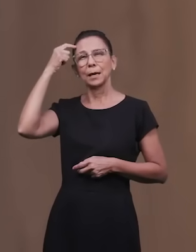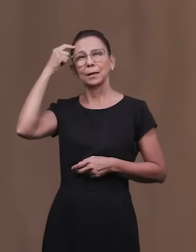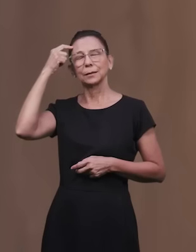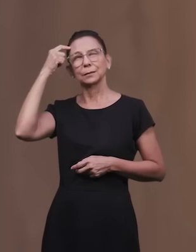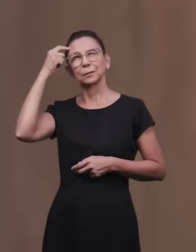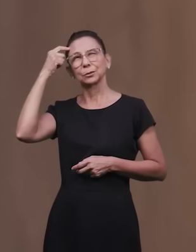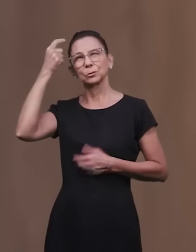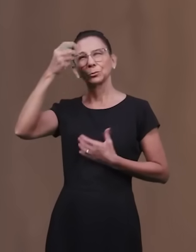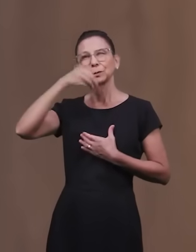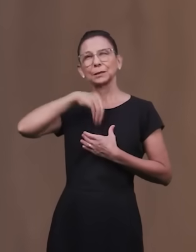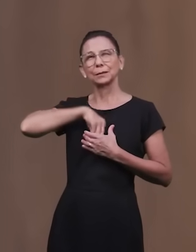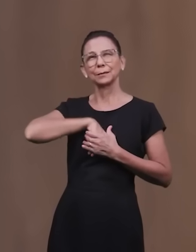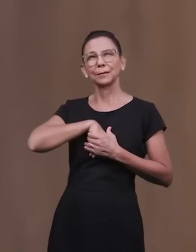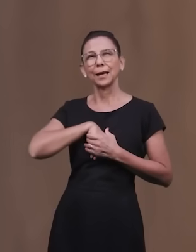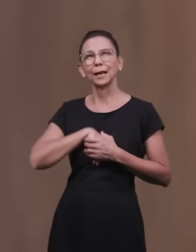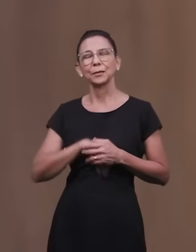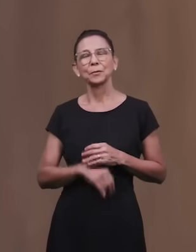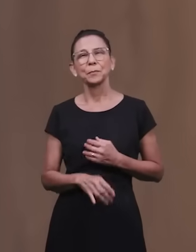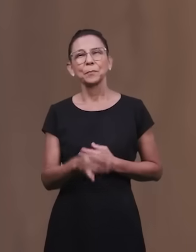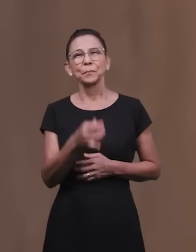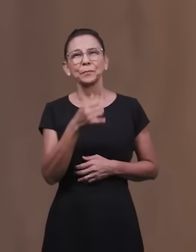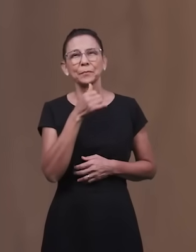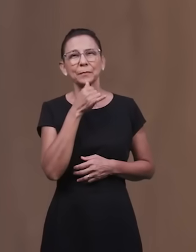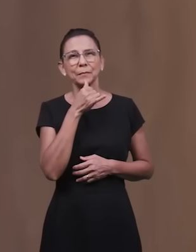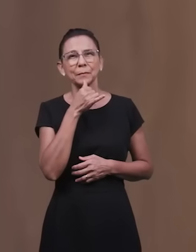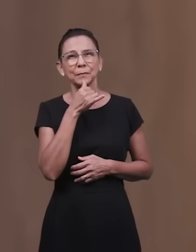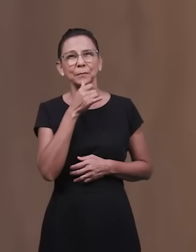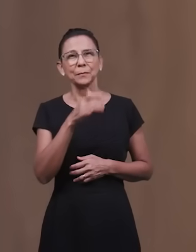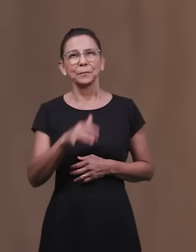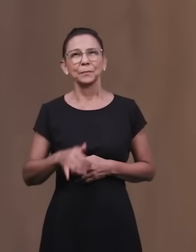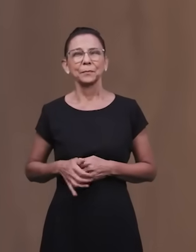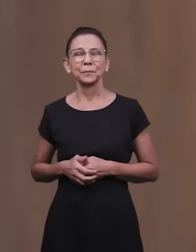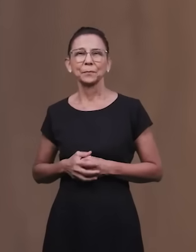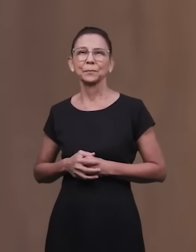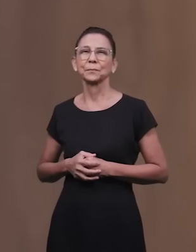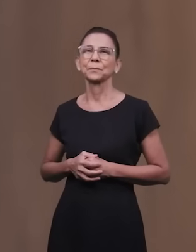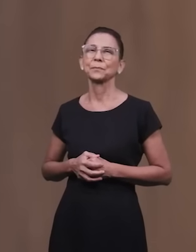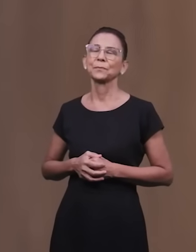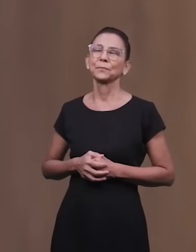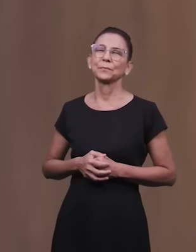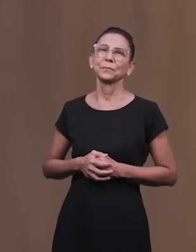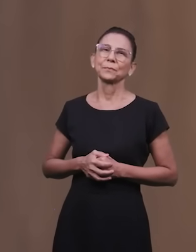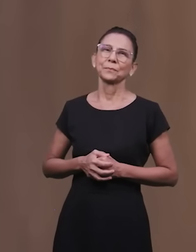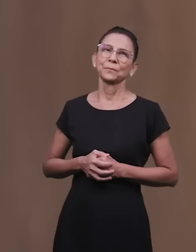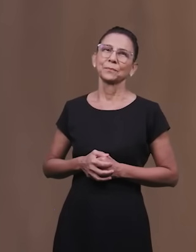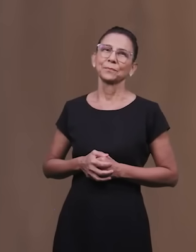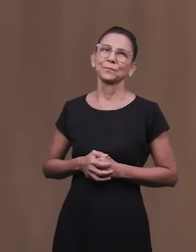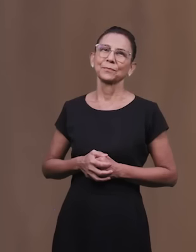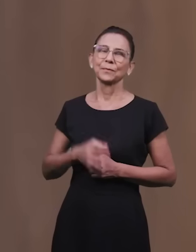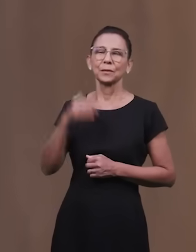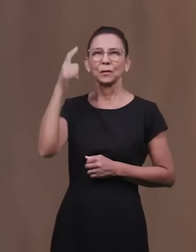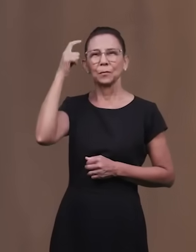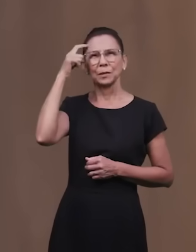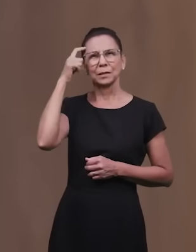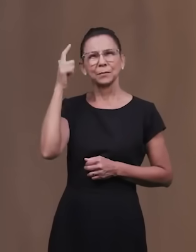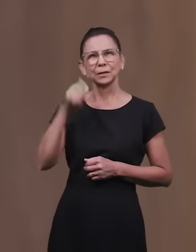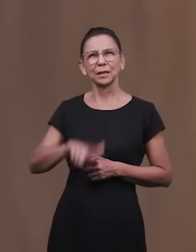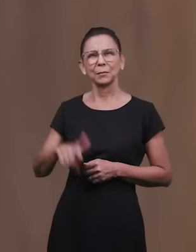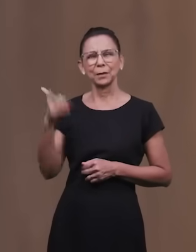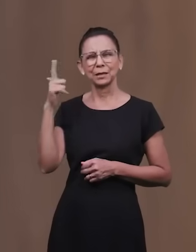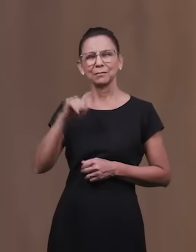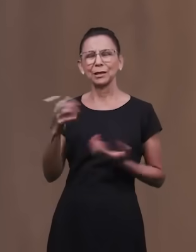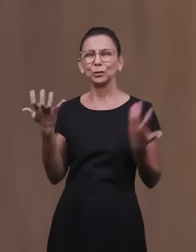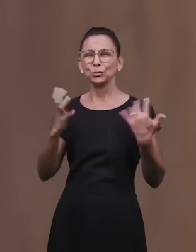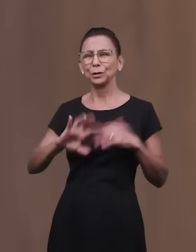intrusivos, esses que vão e vêm. Principalmente quando você quer relaxar sobre o mesmo tema, ele se repete, e eles